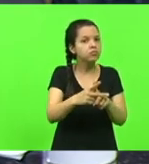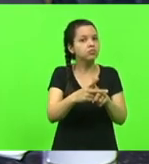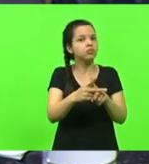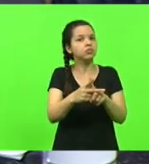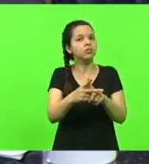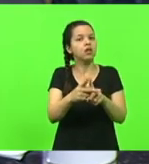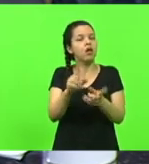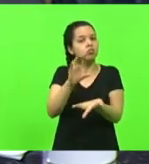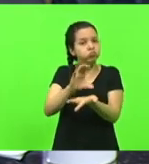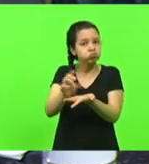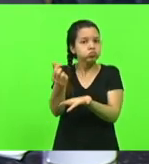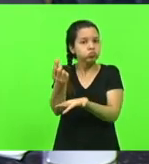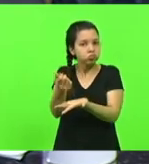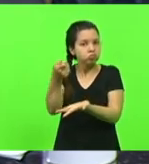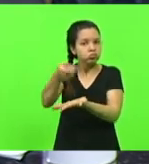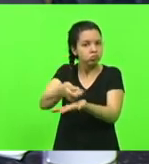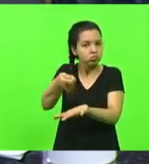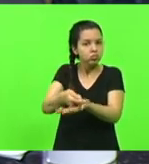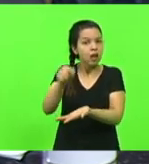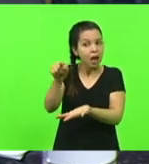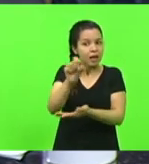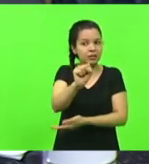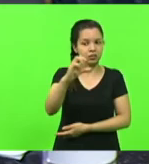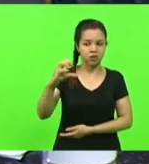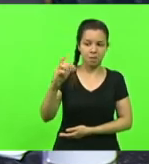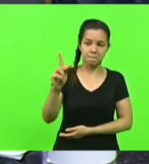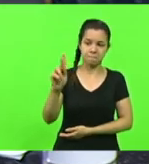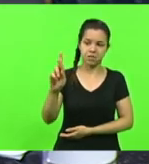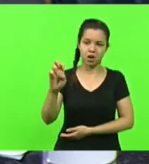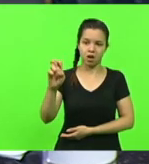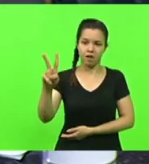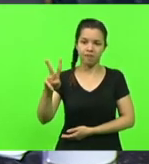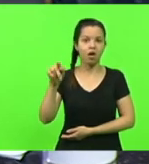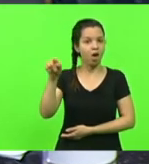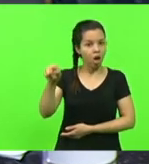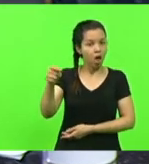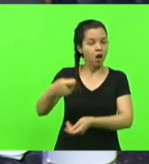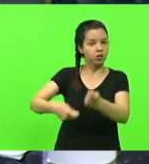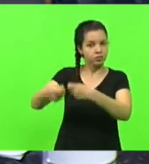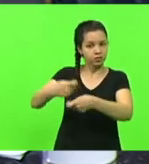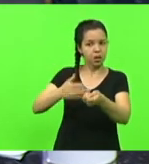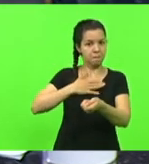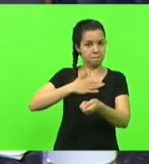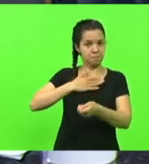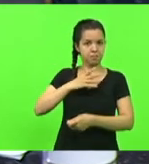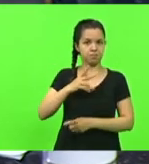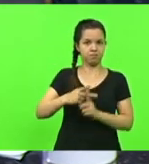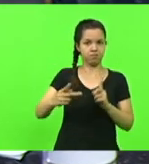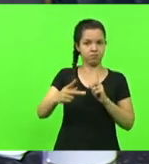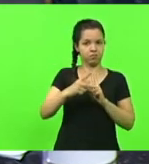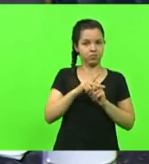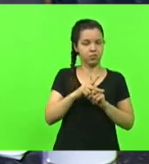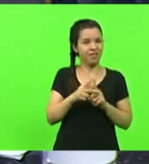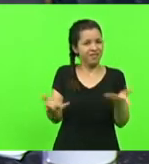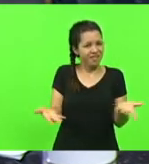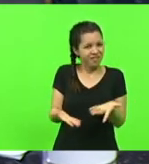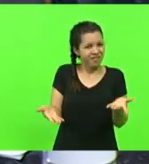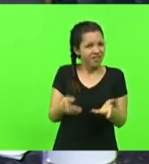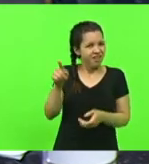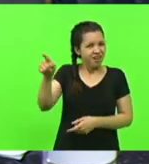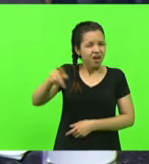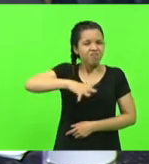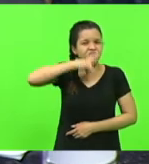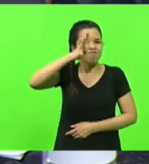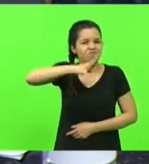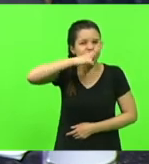SCPREV administrar a minha Previdência. Agora, é a ignorância, e eu tenho dito